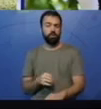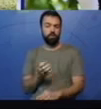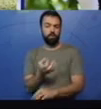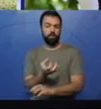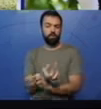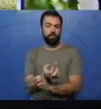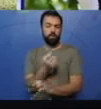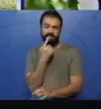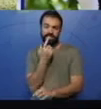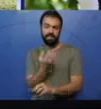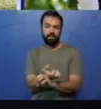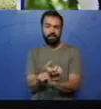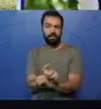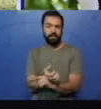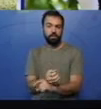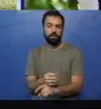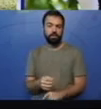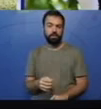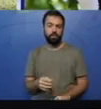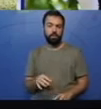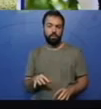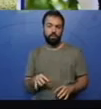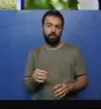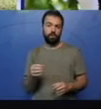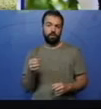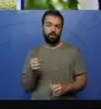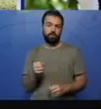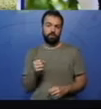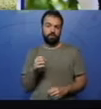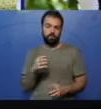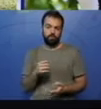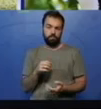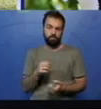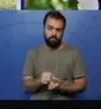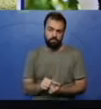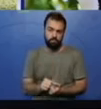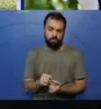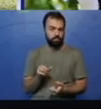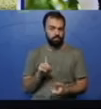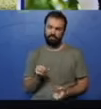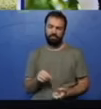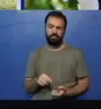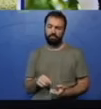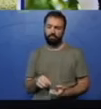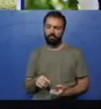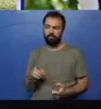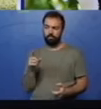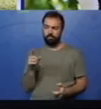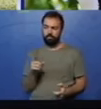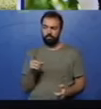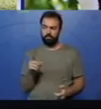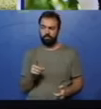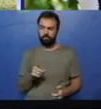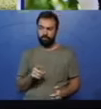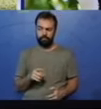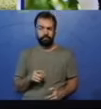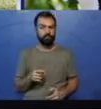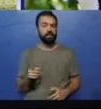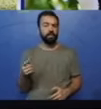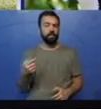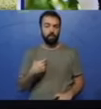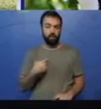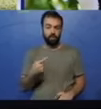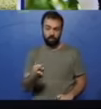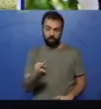exemplo. E por fim, sobrou essas três figuras de animais, lembrando que a espécie humana também, nós